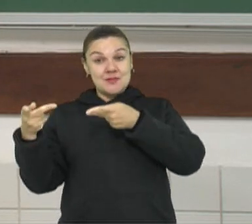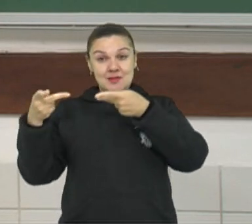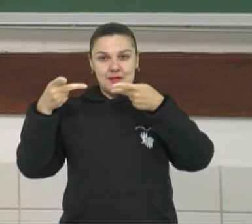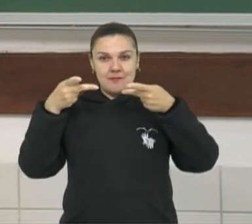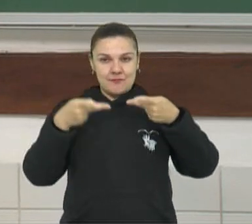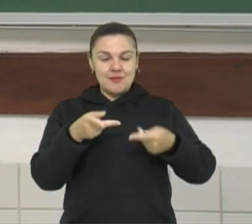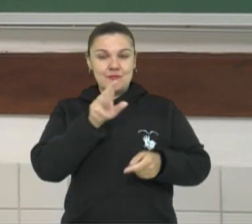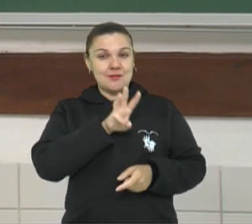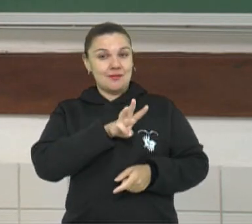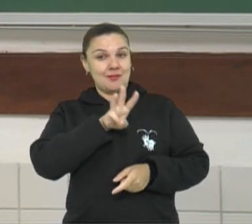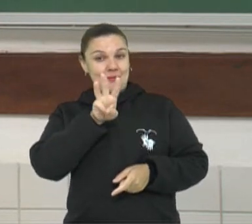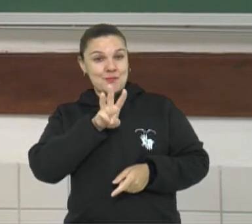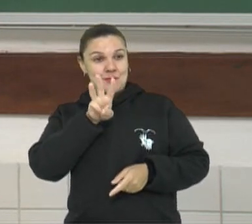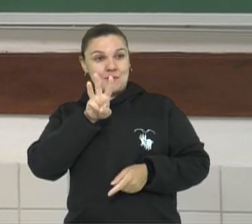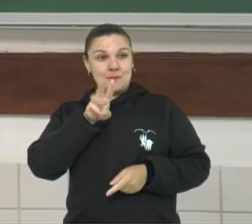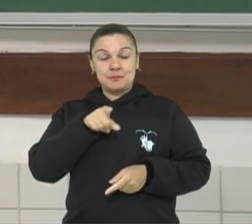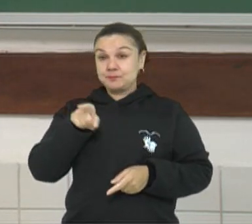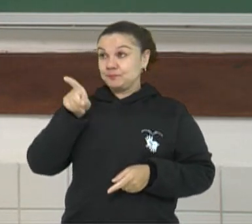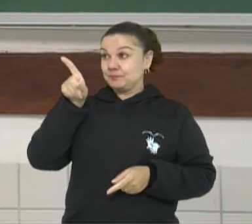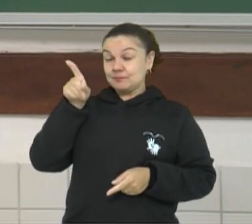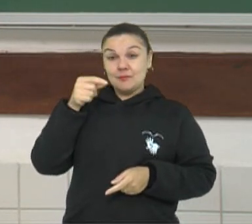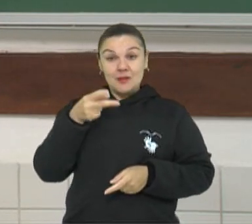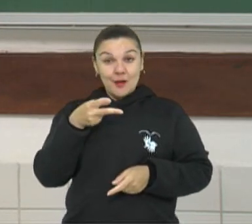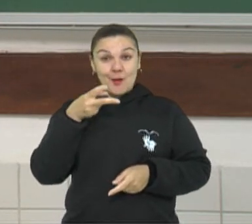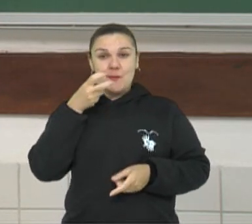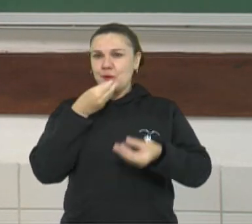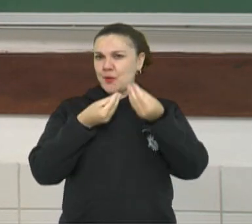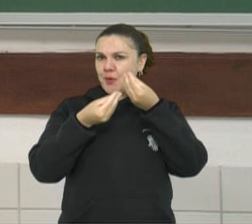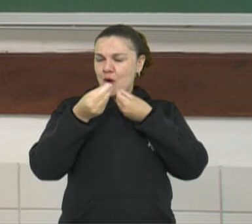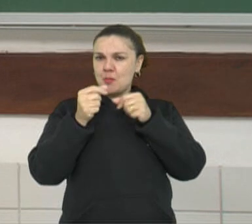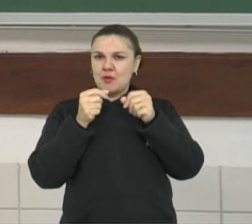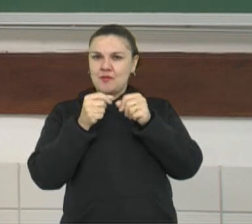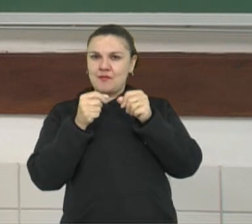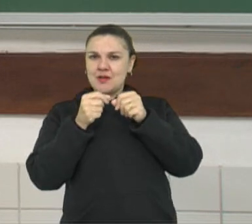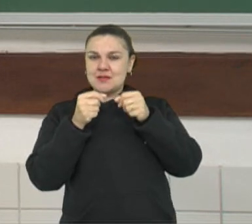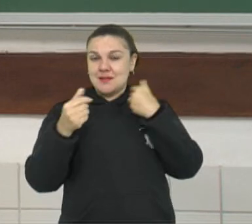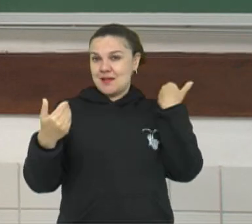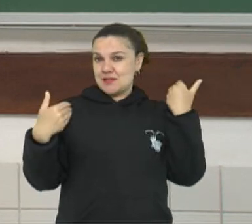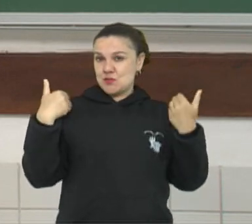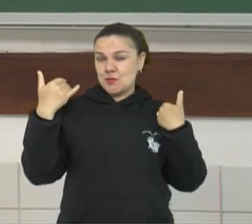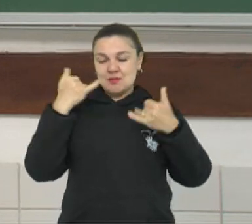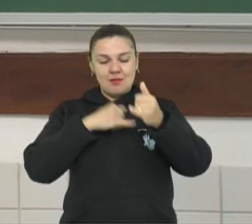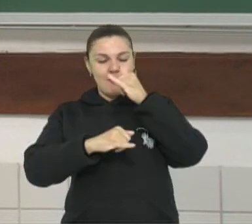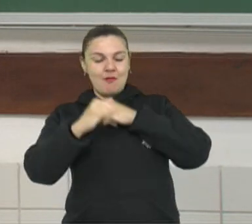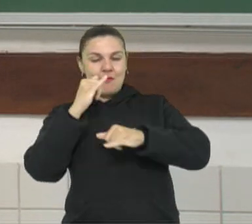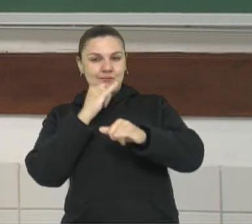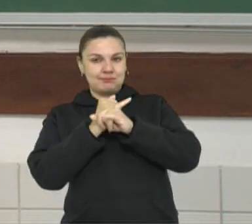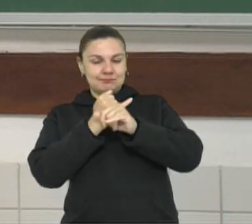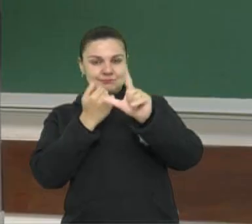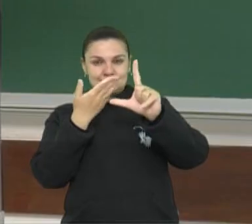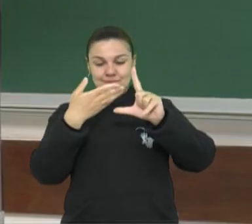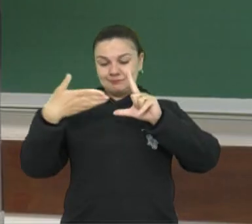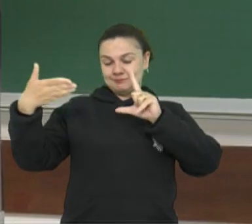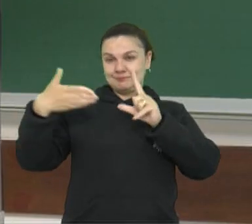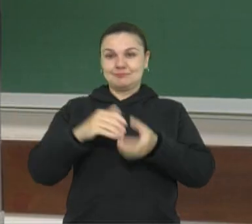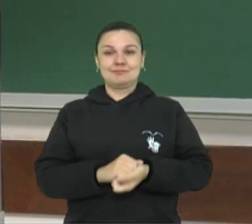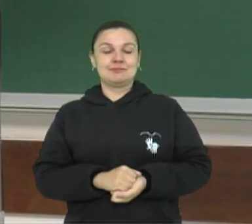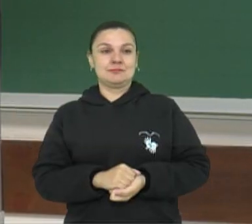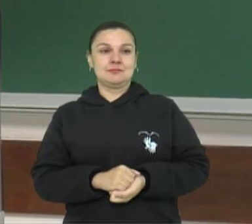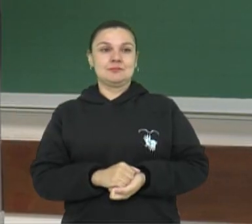no site, você perceber como que você vai fazer esse seu passeio online. Então, vamos?